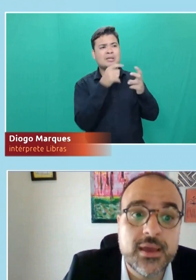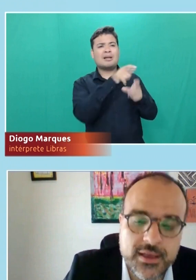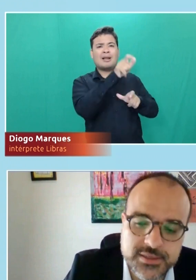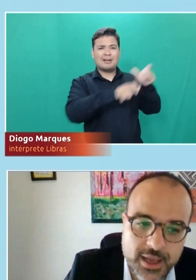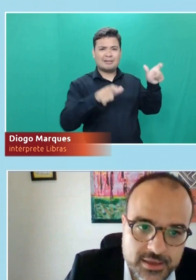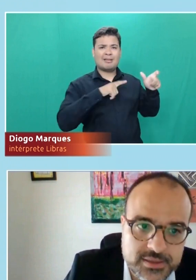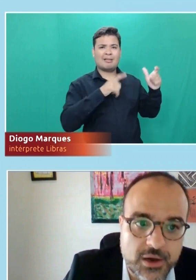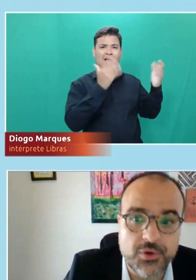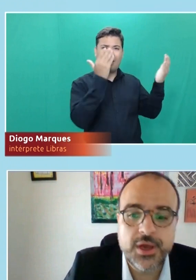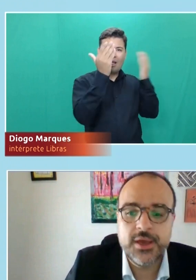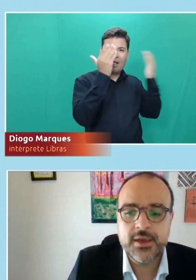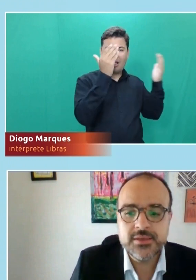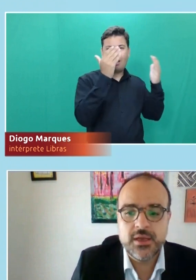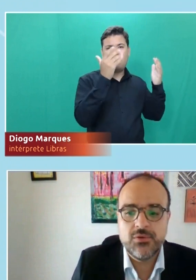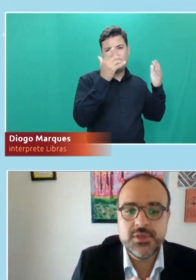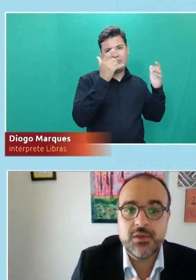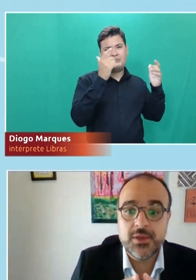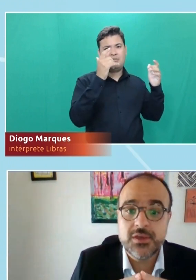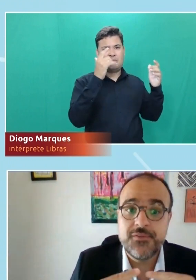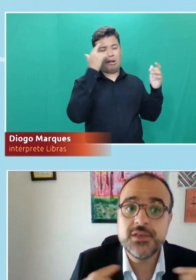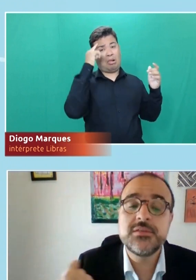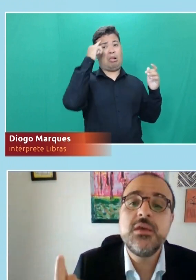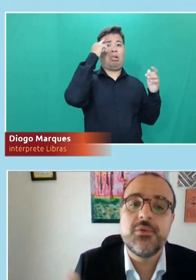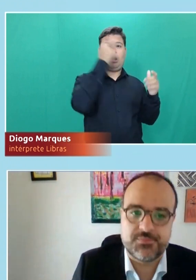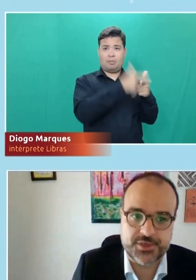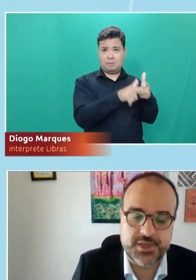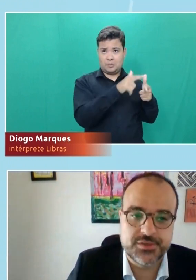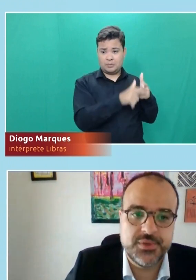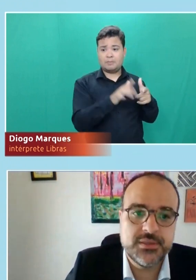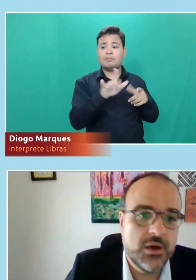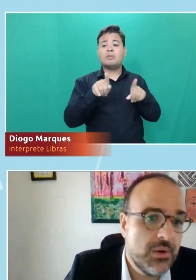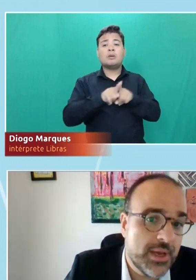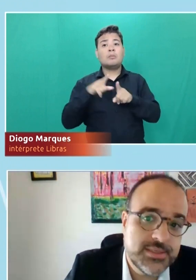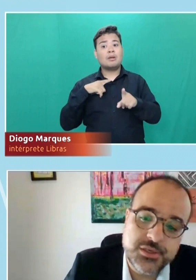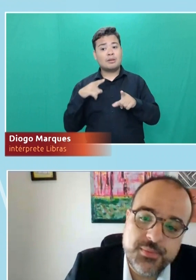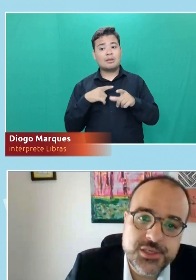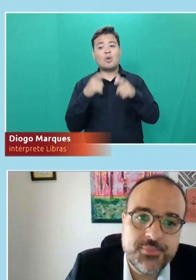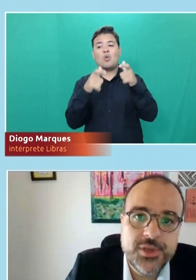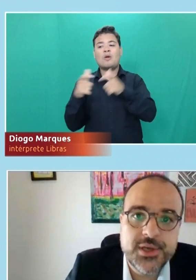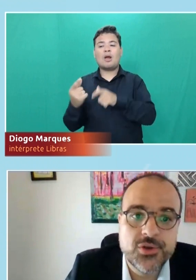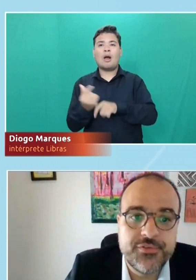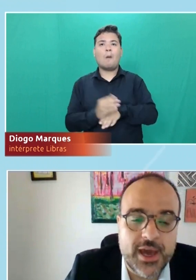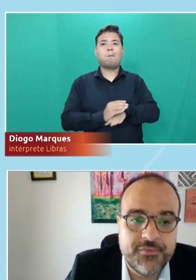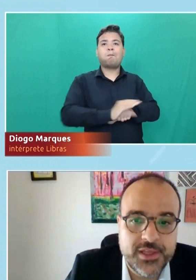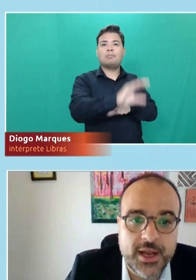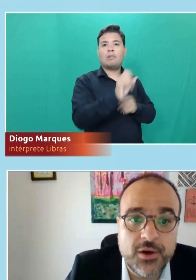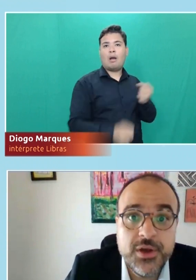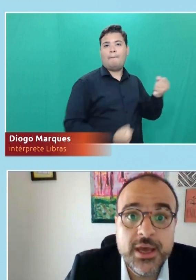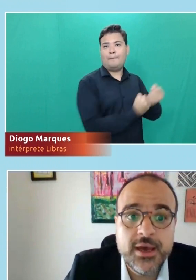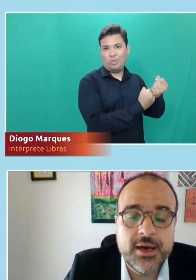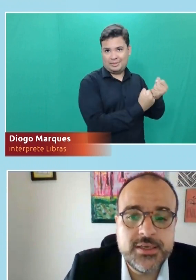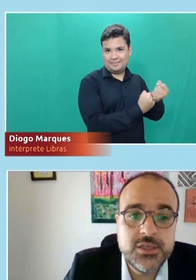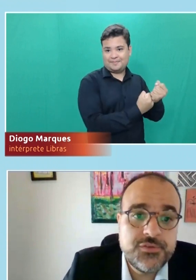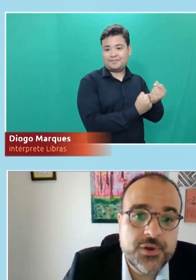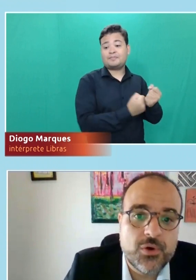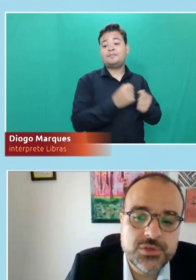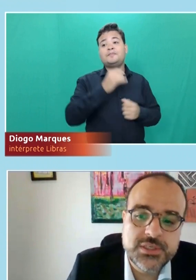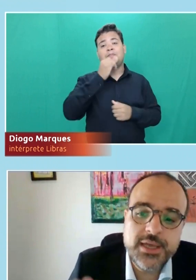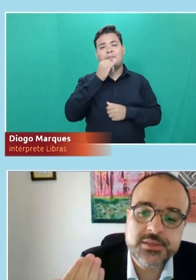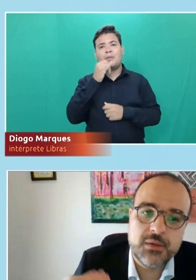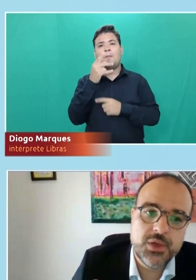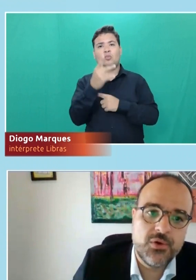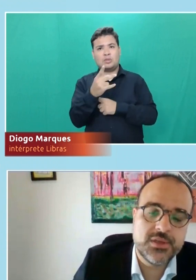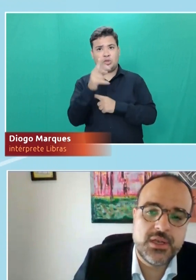psicologicamente em crise que eles estão, que são os segmentos que financiam esse processo. Então, recentemente, a Polícia Rodoviária Federal